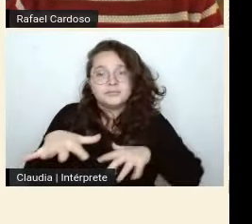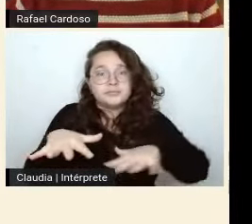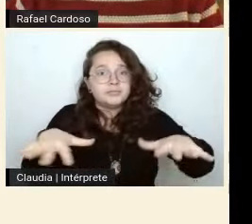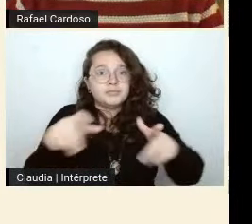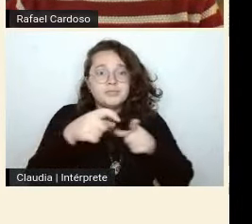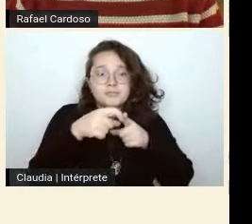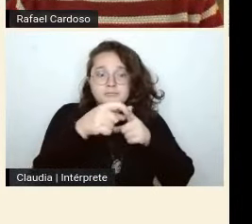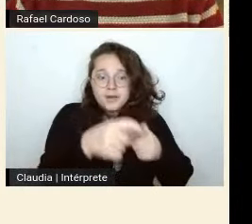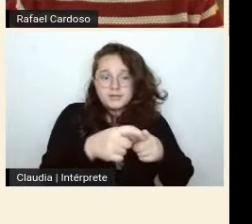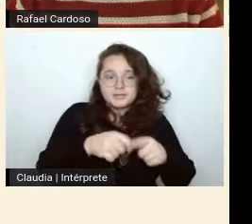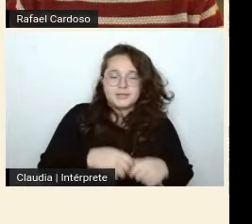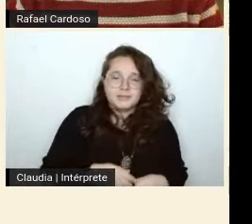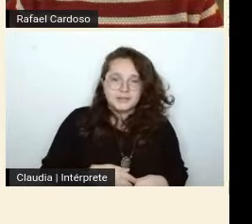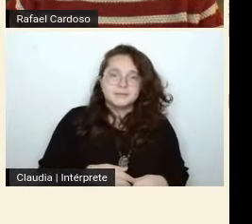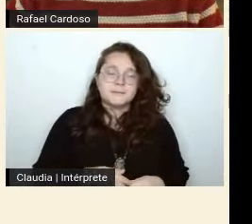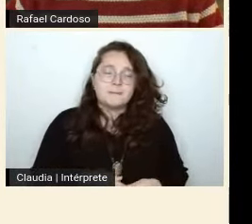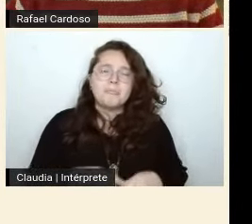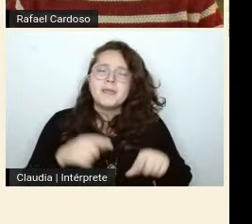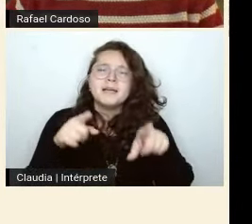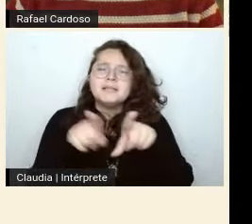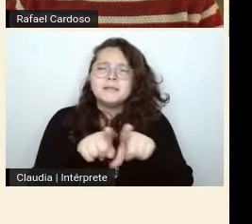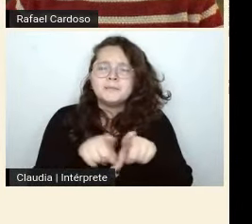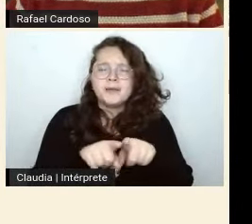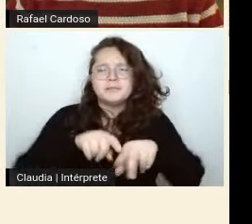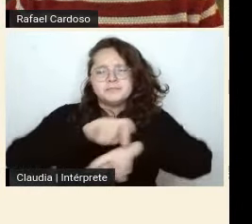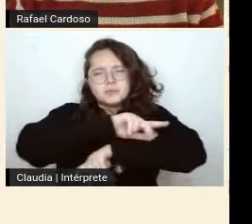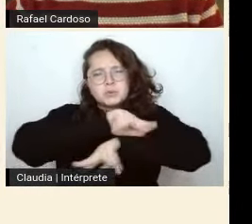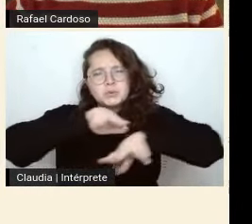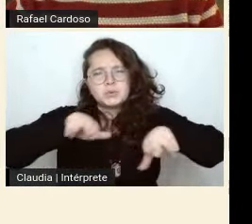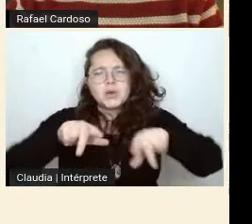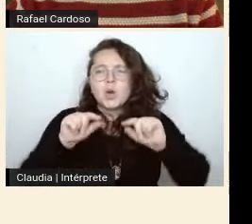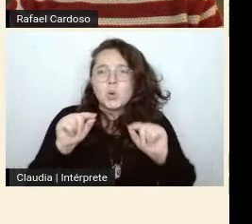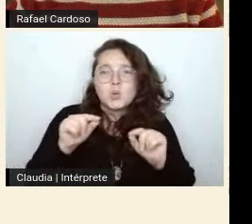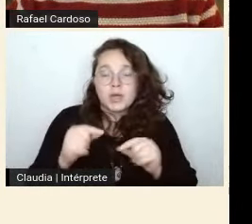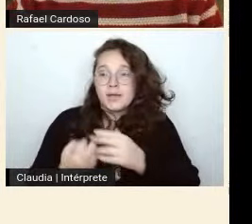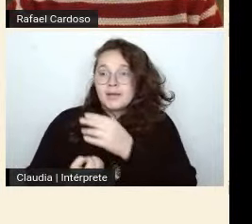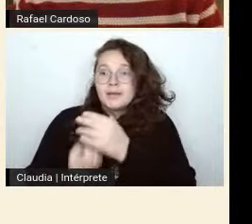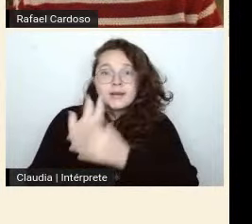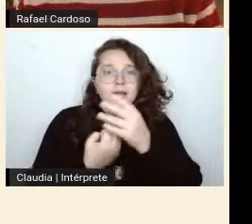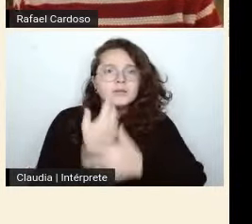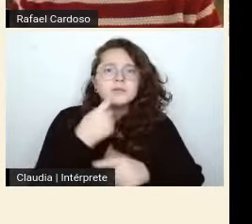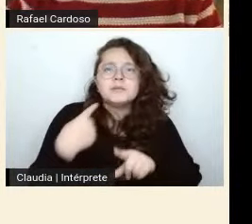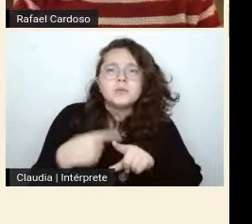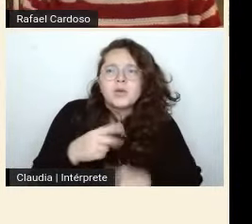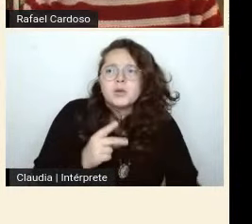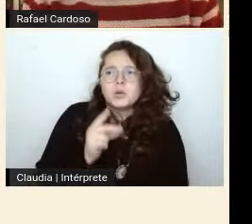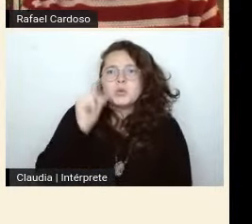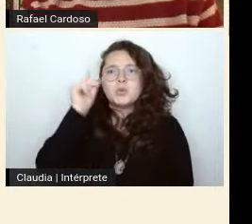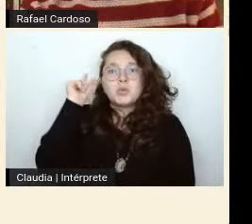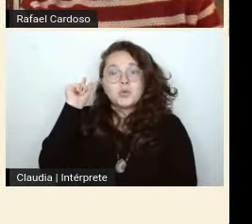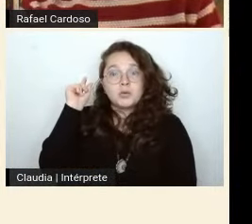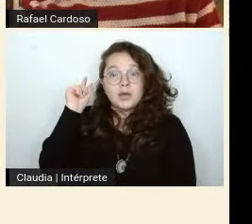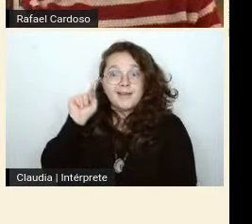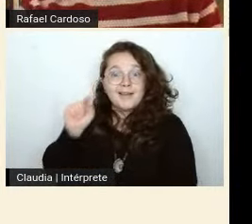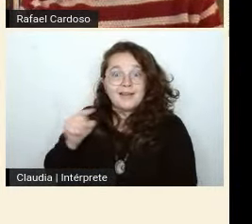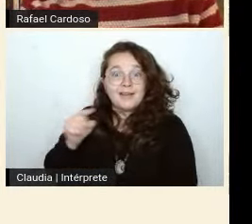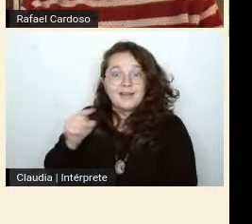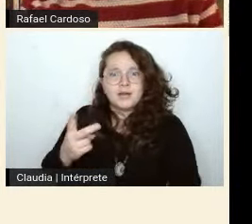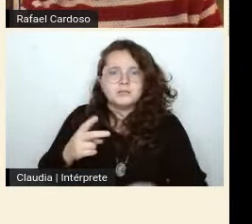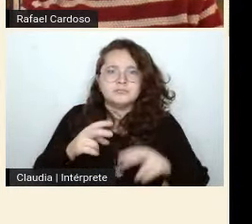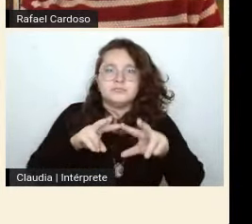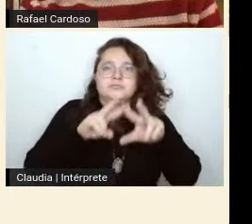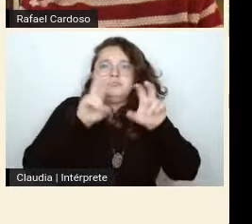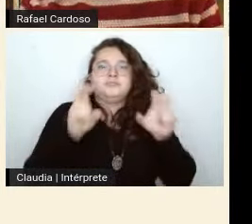Sem nem falar dos muitos criadores que o cânone modernista relega ao status mais que discutível